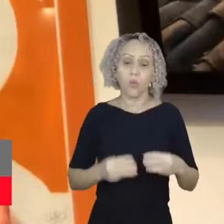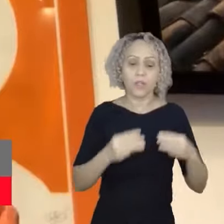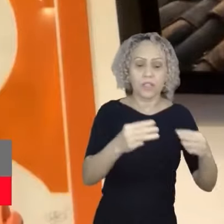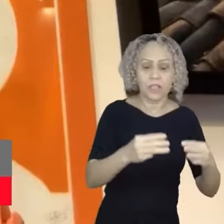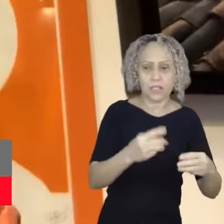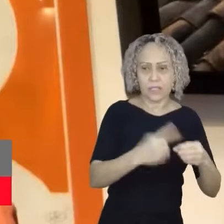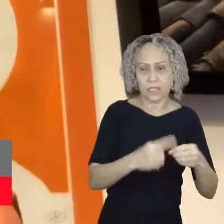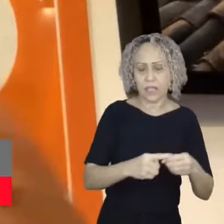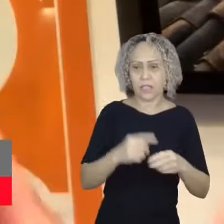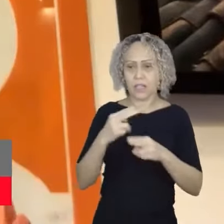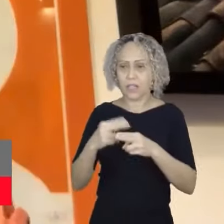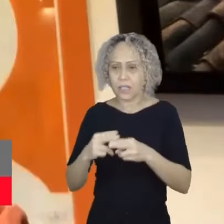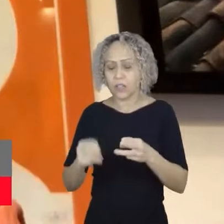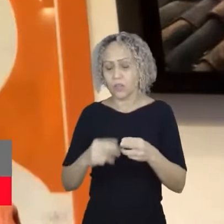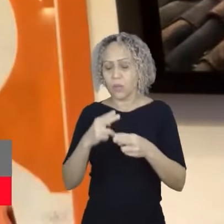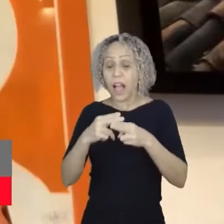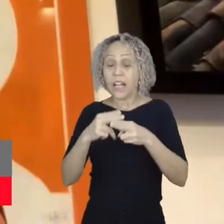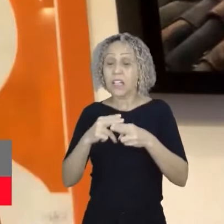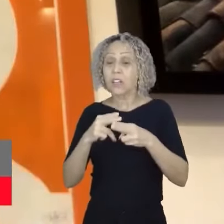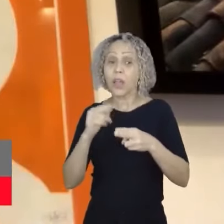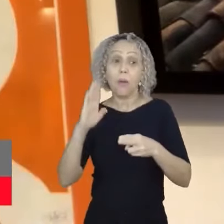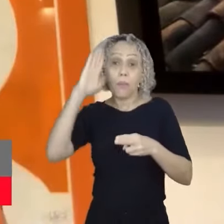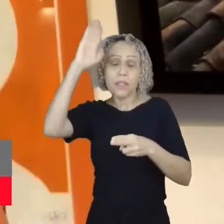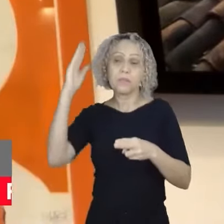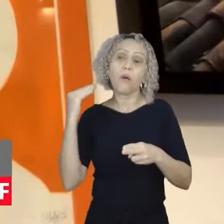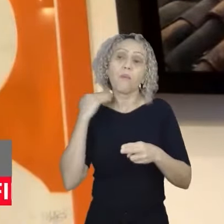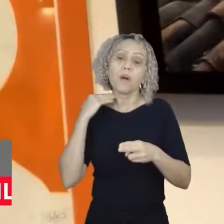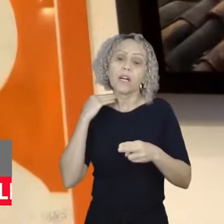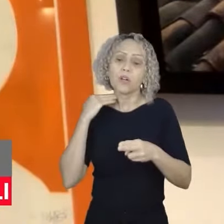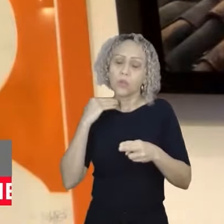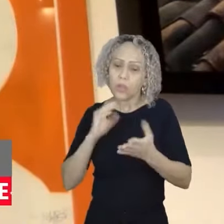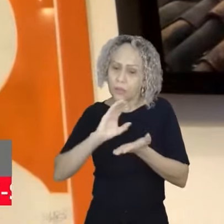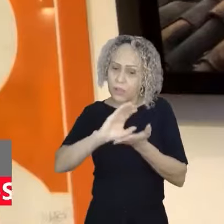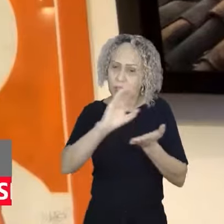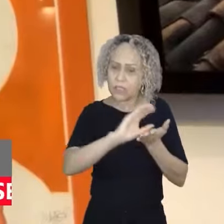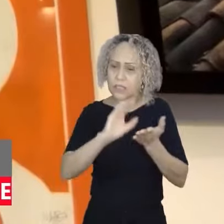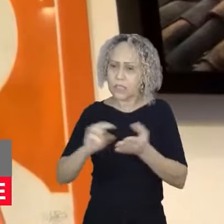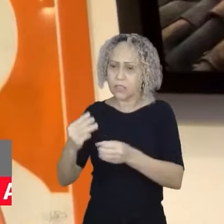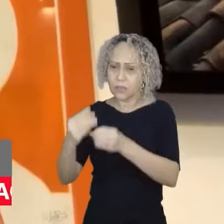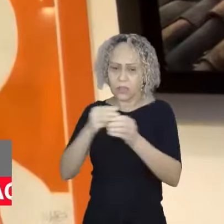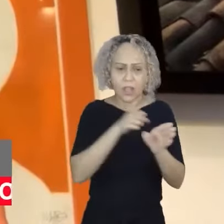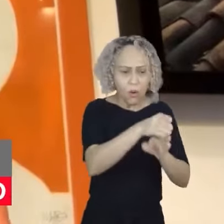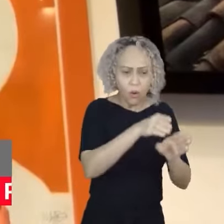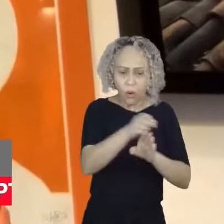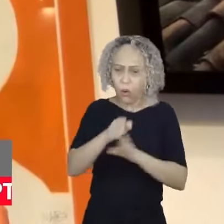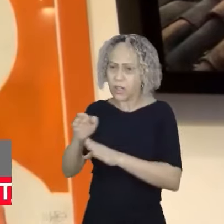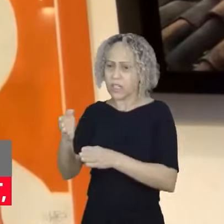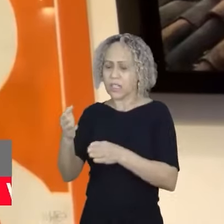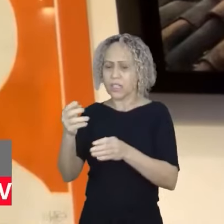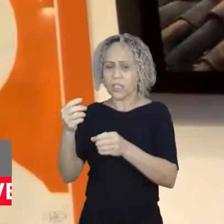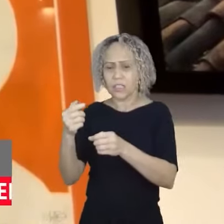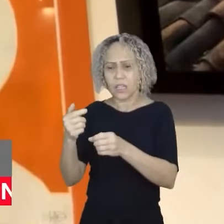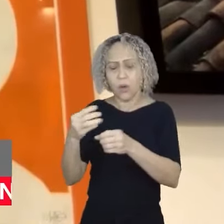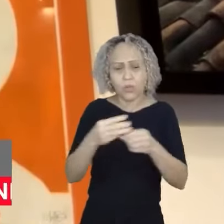o banco principal que roda esse processo, orientam os municípios, as gerências de habitação, as secretarias de